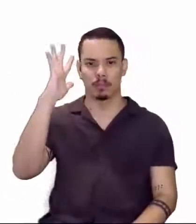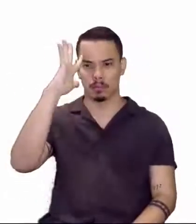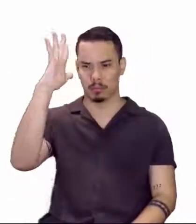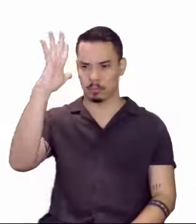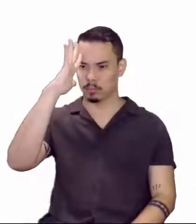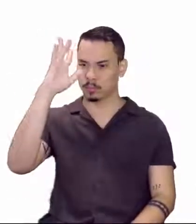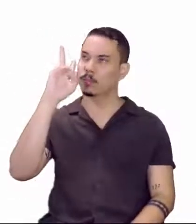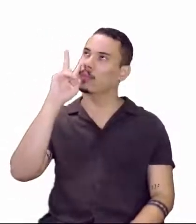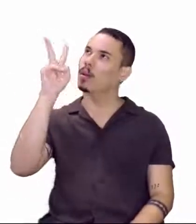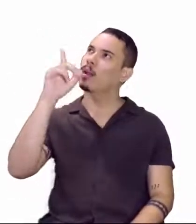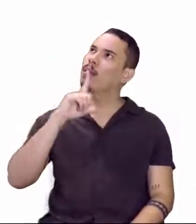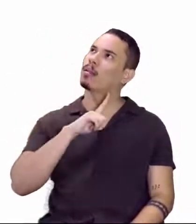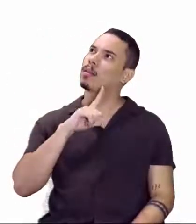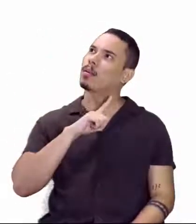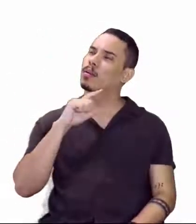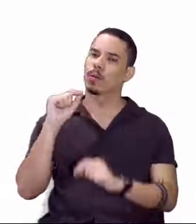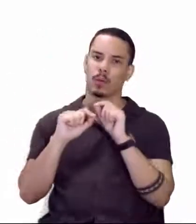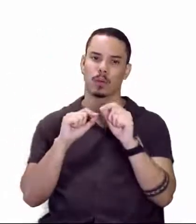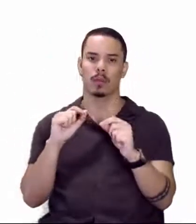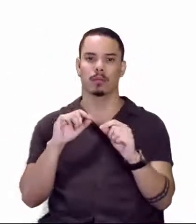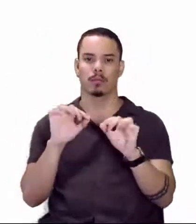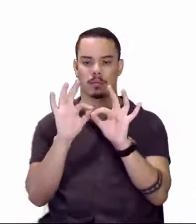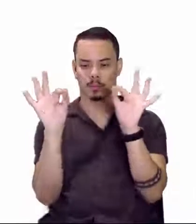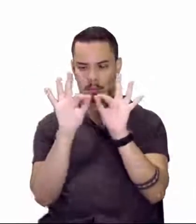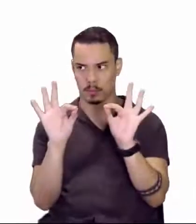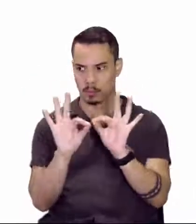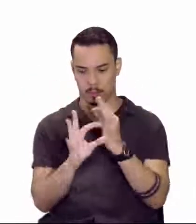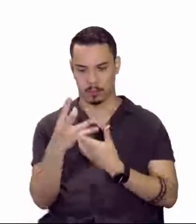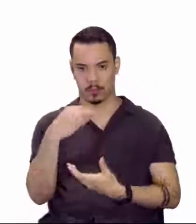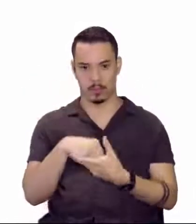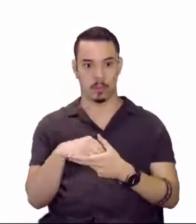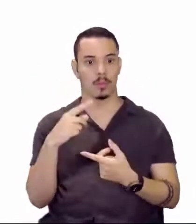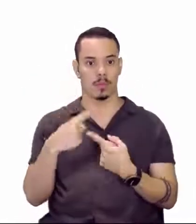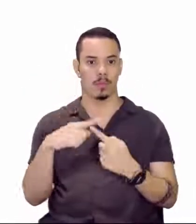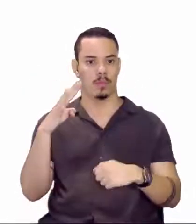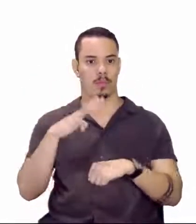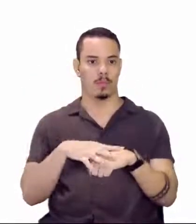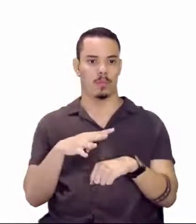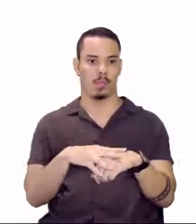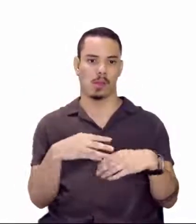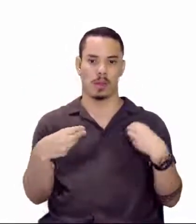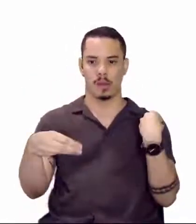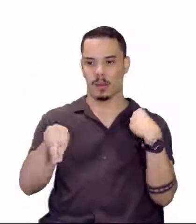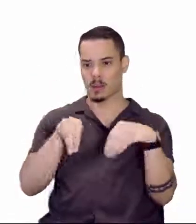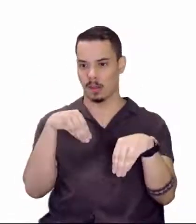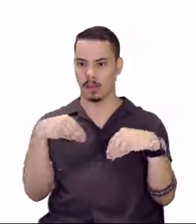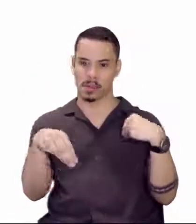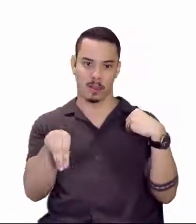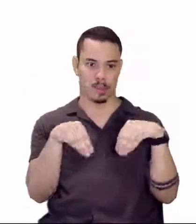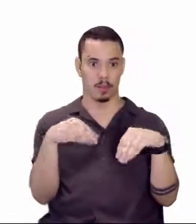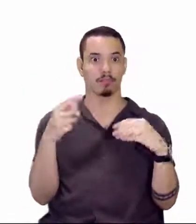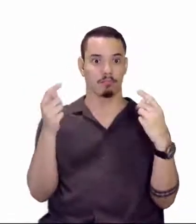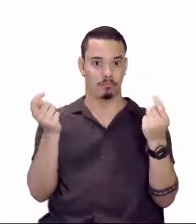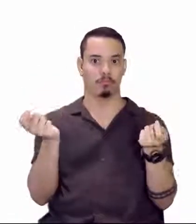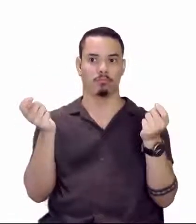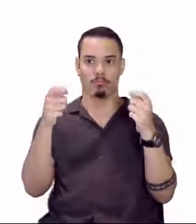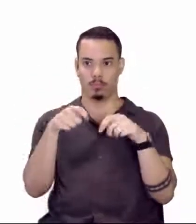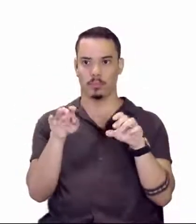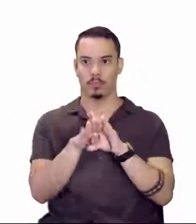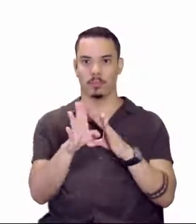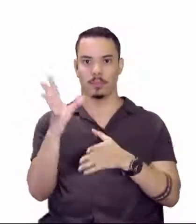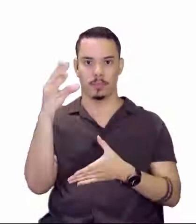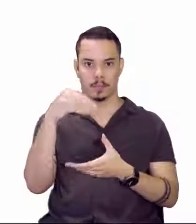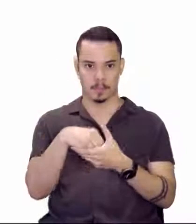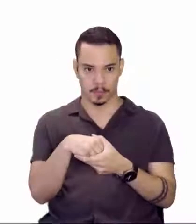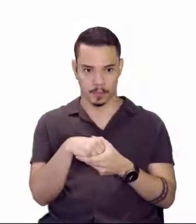ali você tem lâminas. Por quê? Porque o alumínio ele é maleável. É uma das propriedades dos